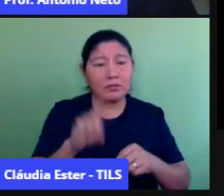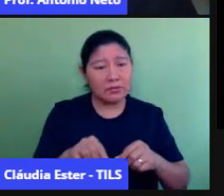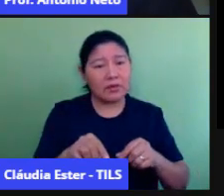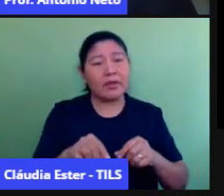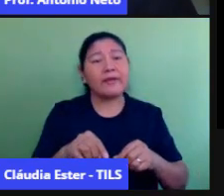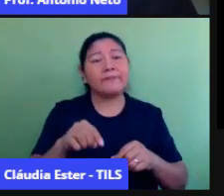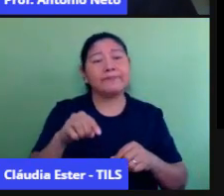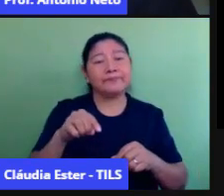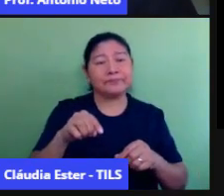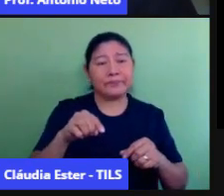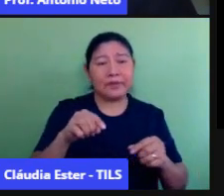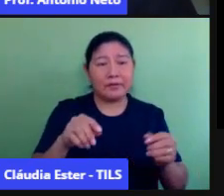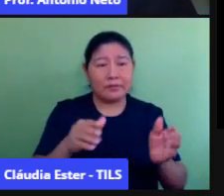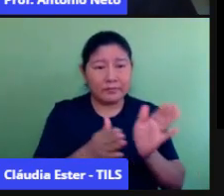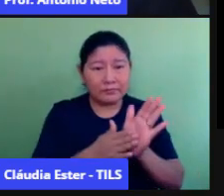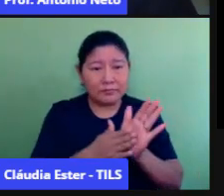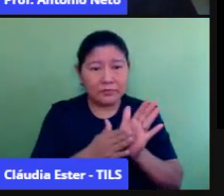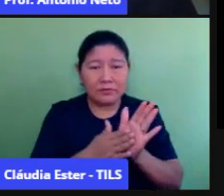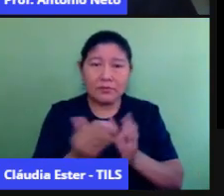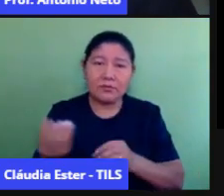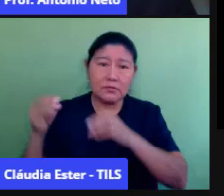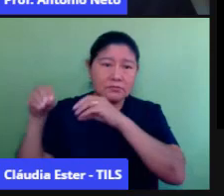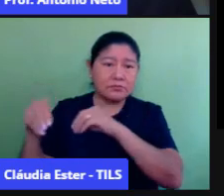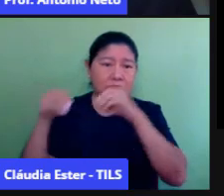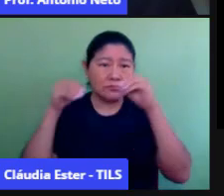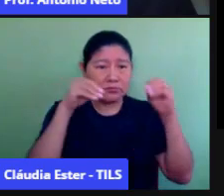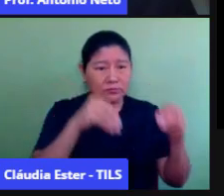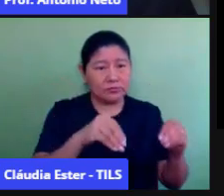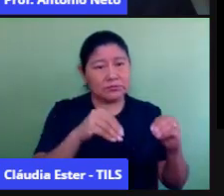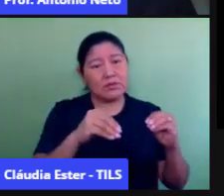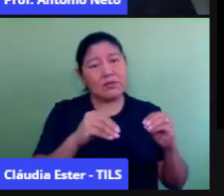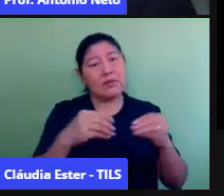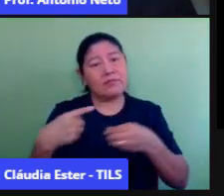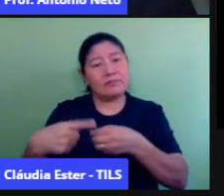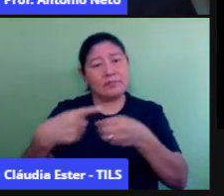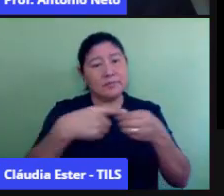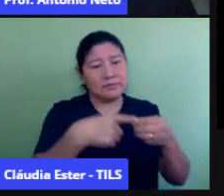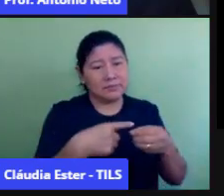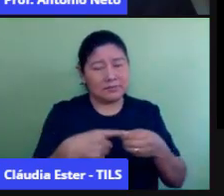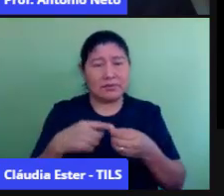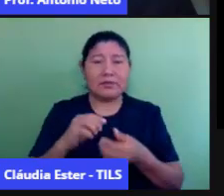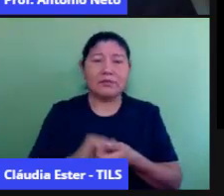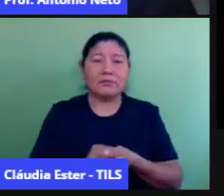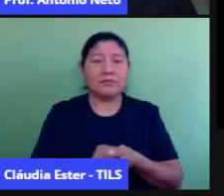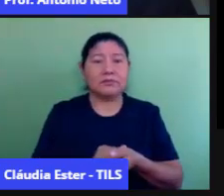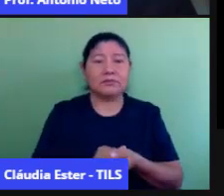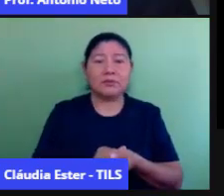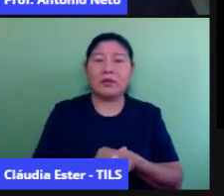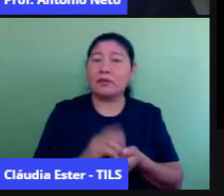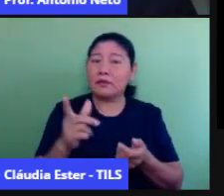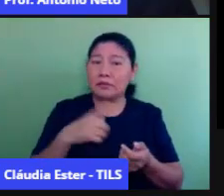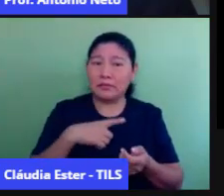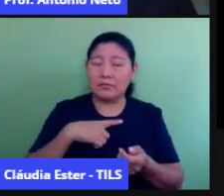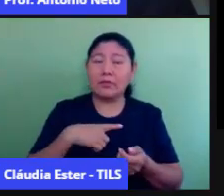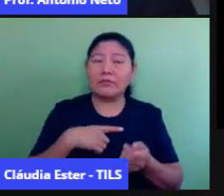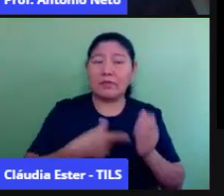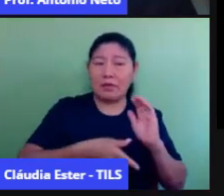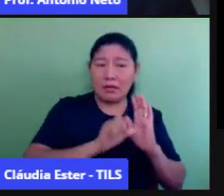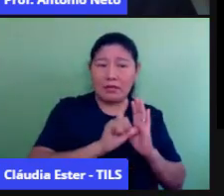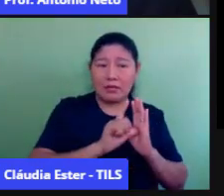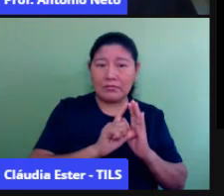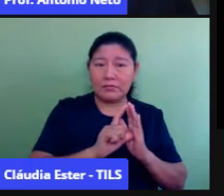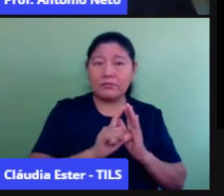nossa região. Vamos lá? E essa pós-guerra do Paraguai foi ecoar